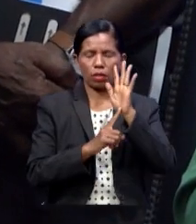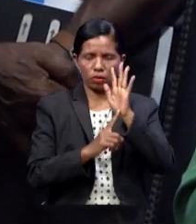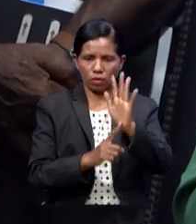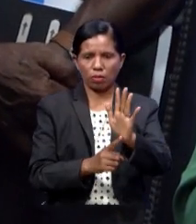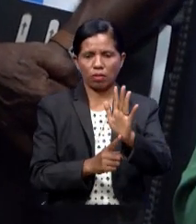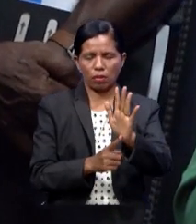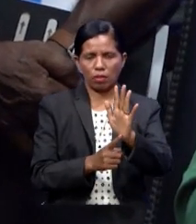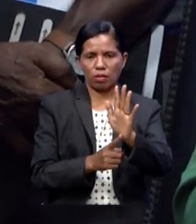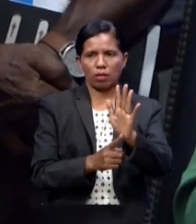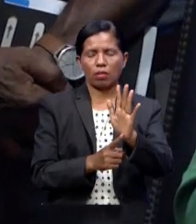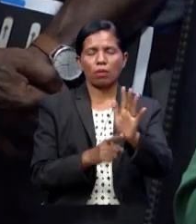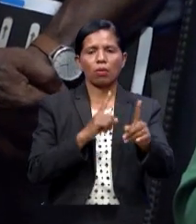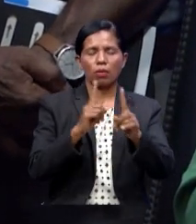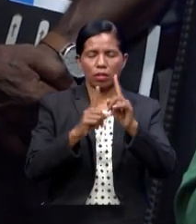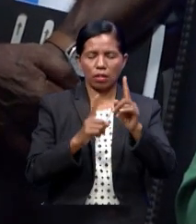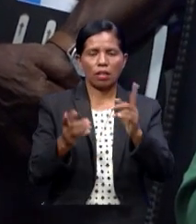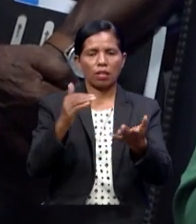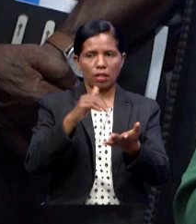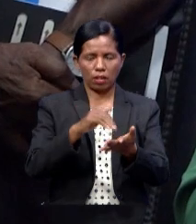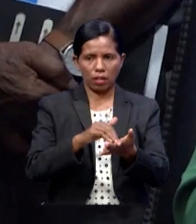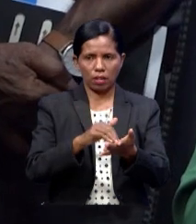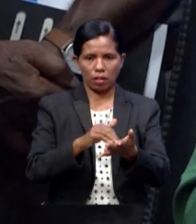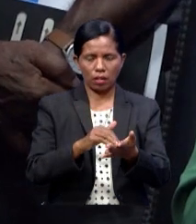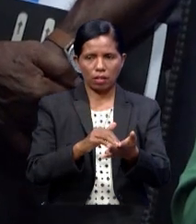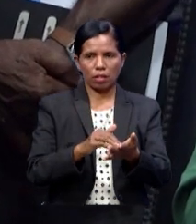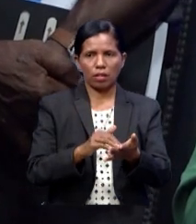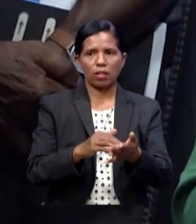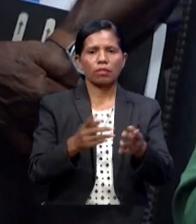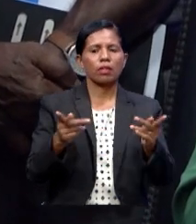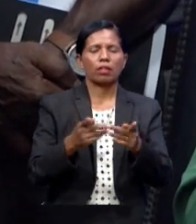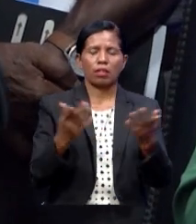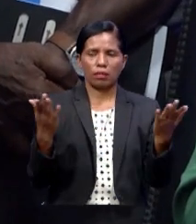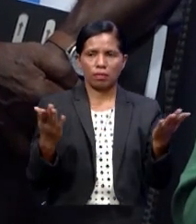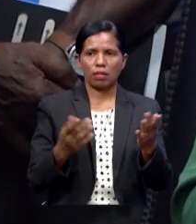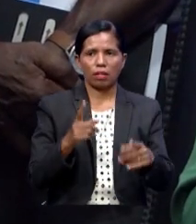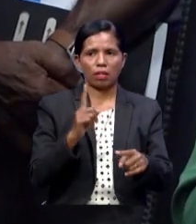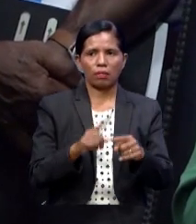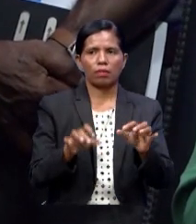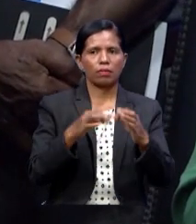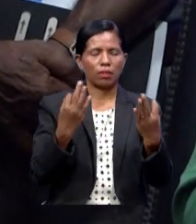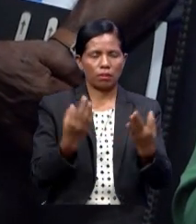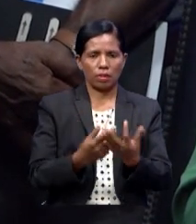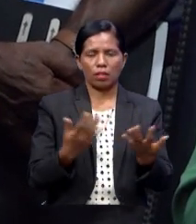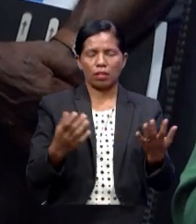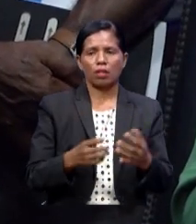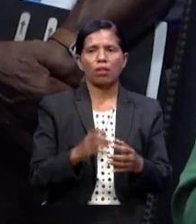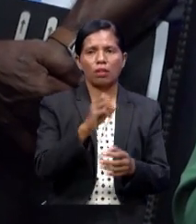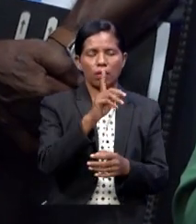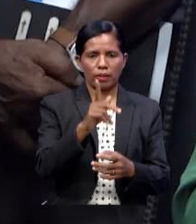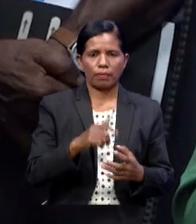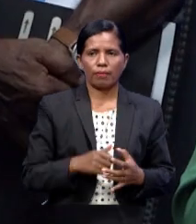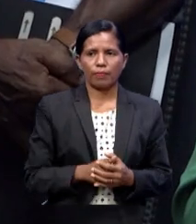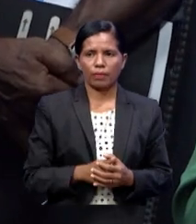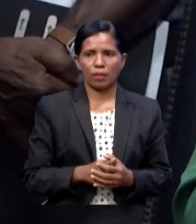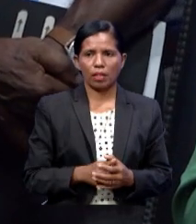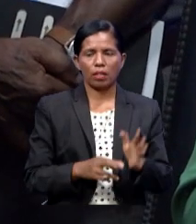reclamação. Hato protesto. Reclamação familiarismo Nebe. Label oh familiarisme nana oke okay.